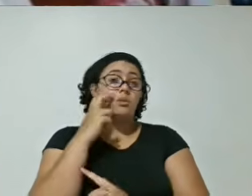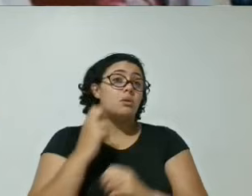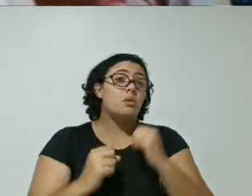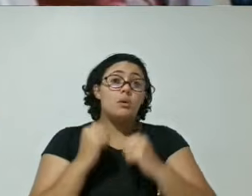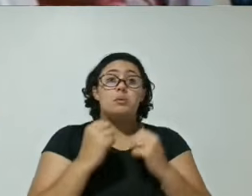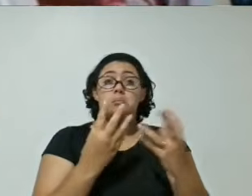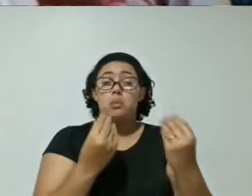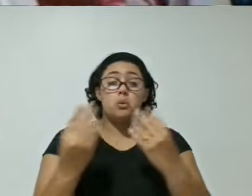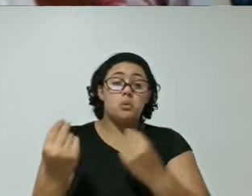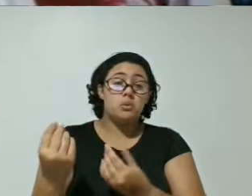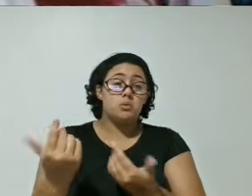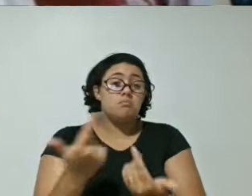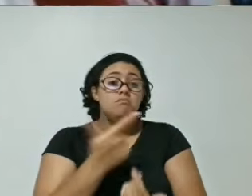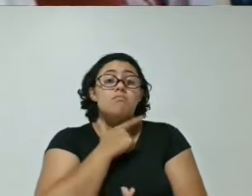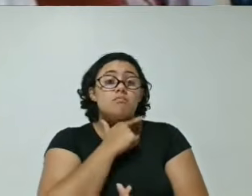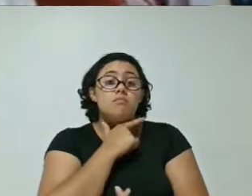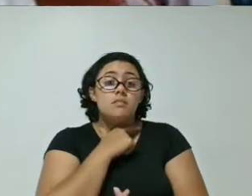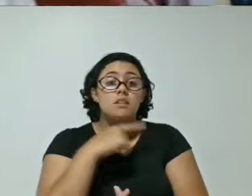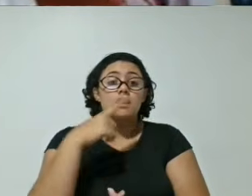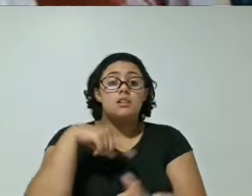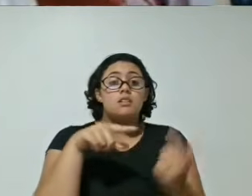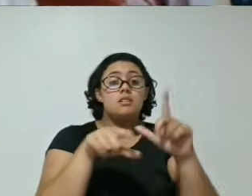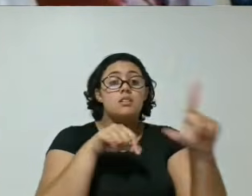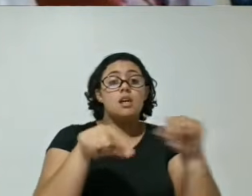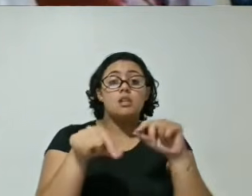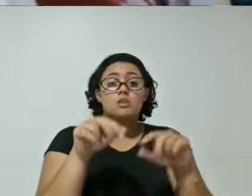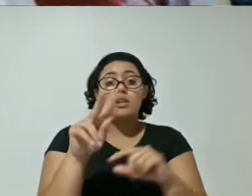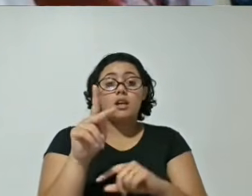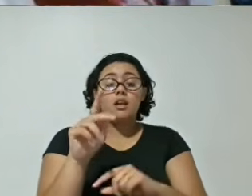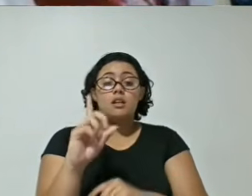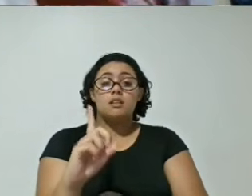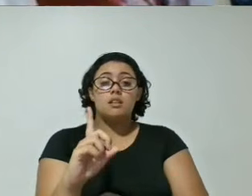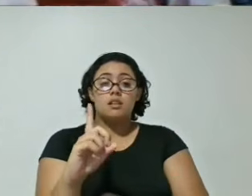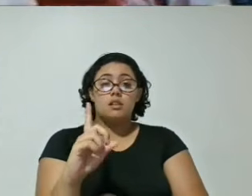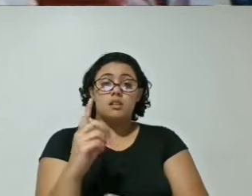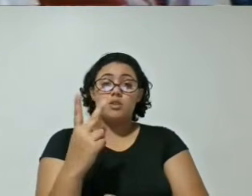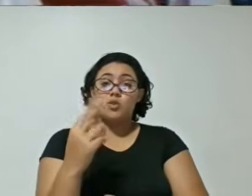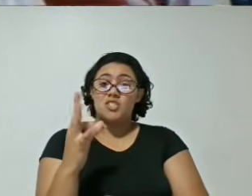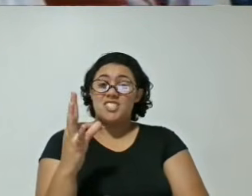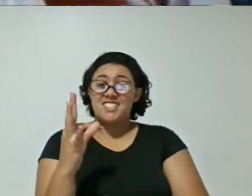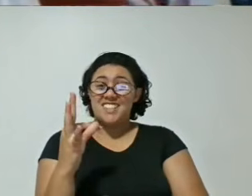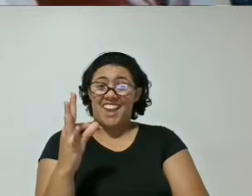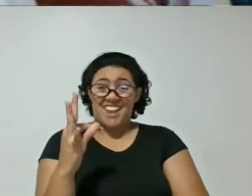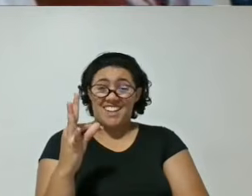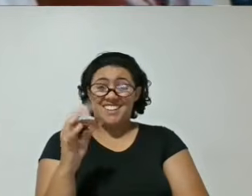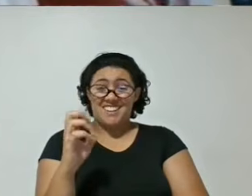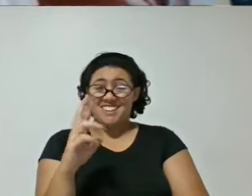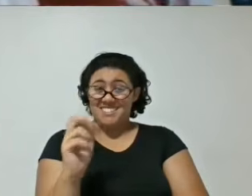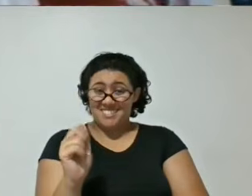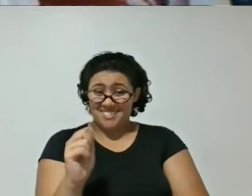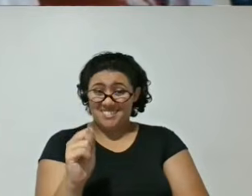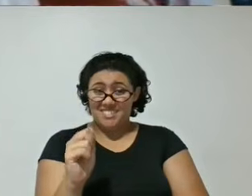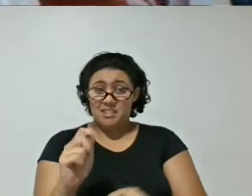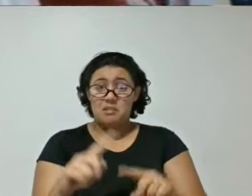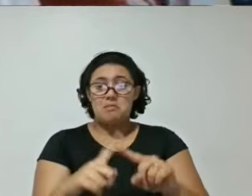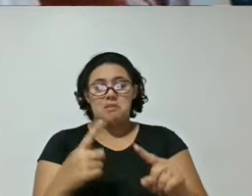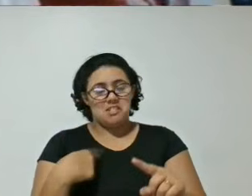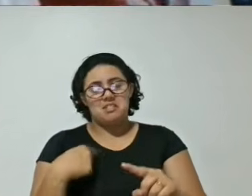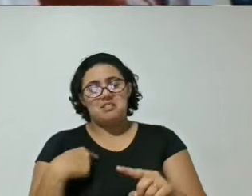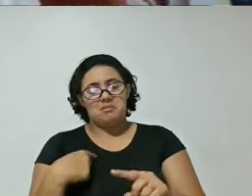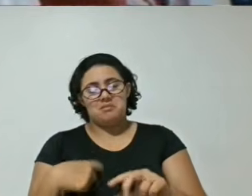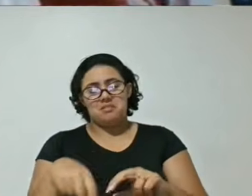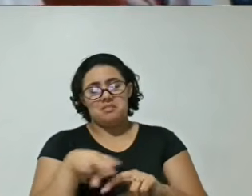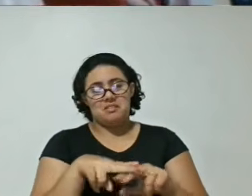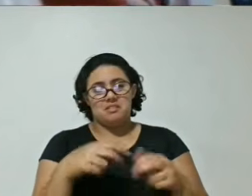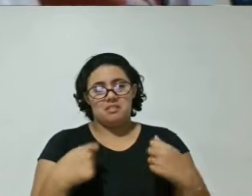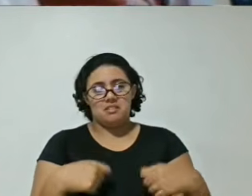tempo de selecionar isso dentro do meu HD de 2 terabytes, cheio de arquivo, mas eu ainda vou sentar, ainda